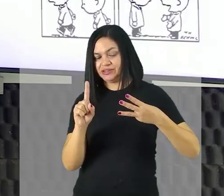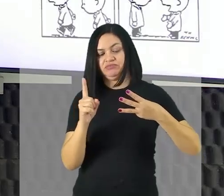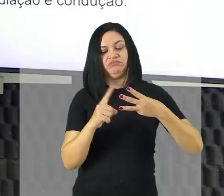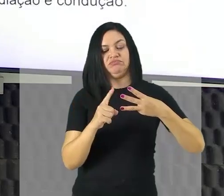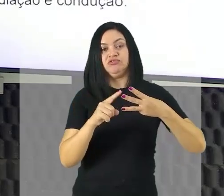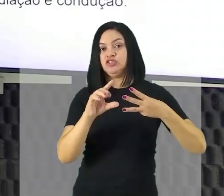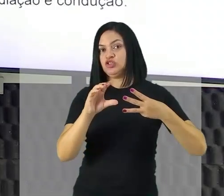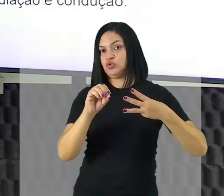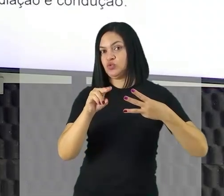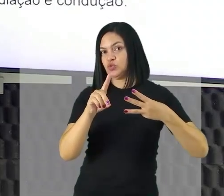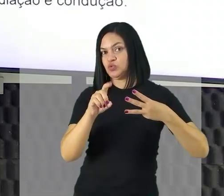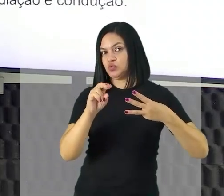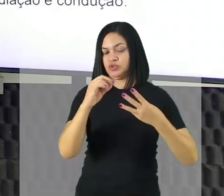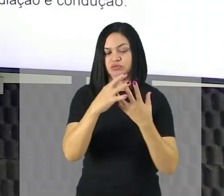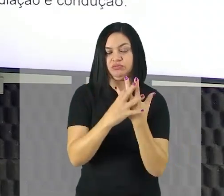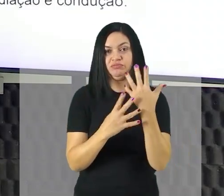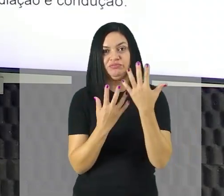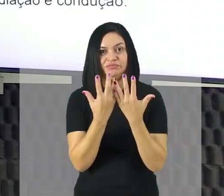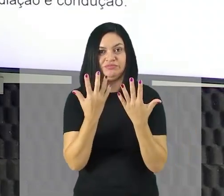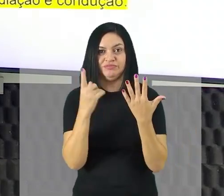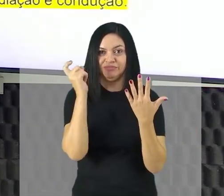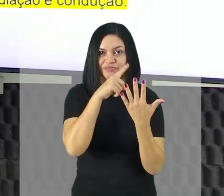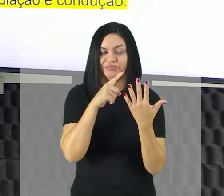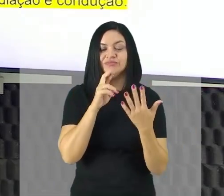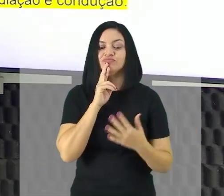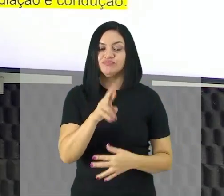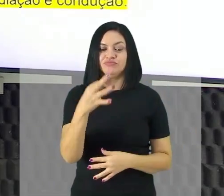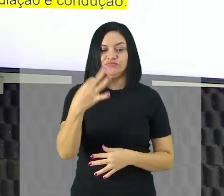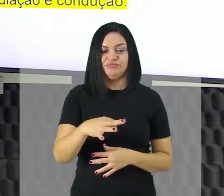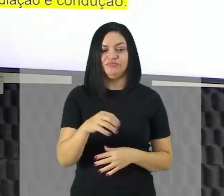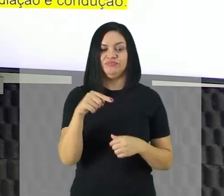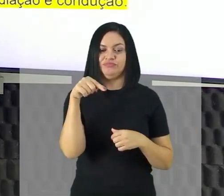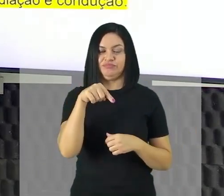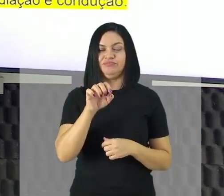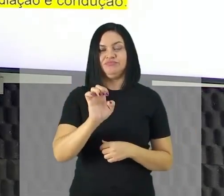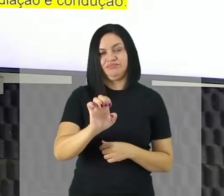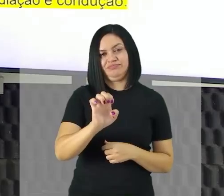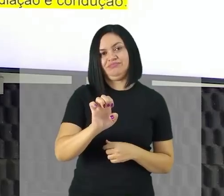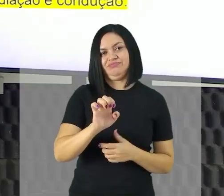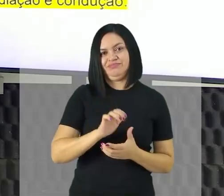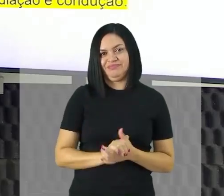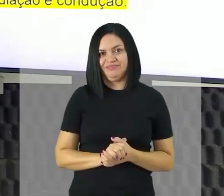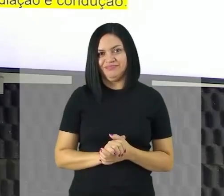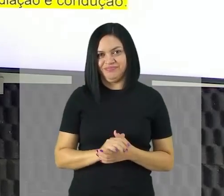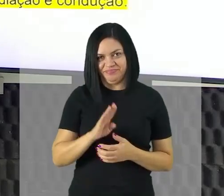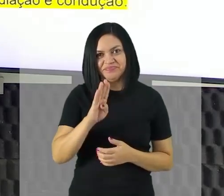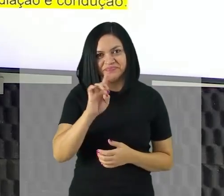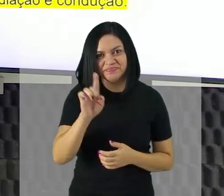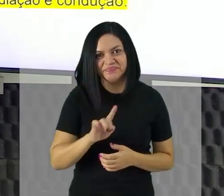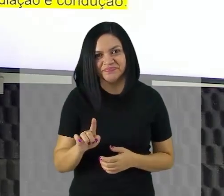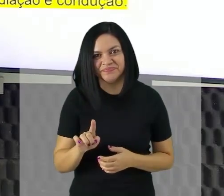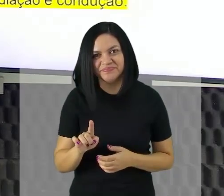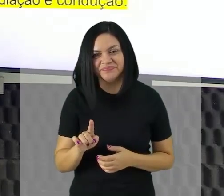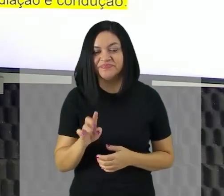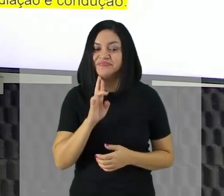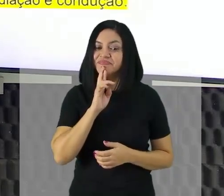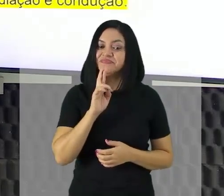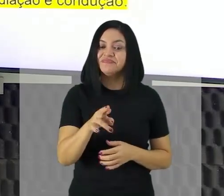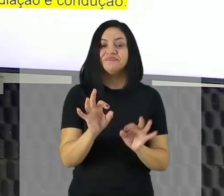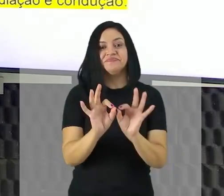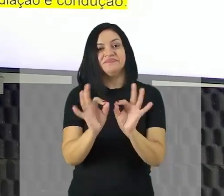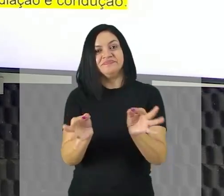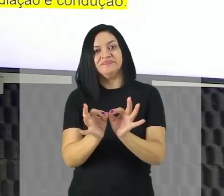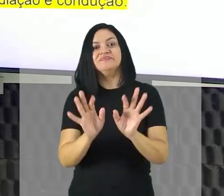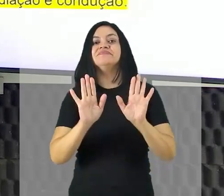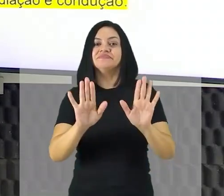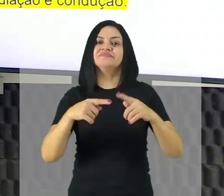luvas dificultam. Cadê a resposta certa? Letra E, irradiação e condução. Belezinha? Então a questão ela foi simples, mas